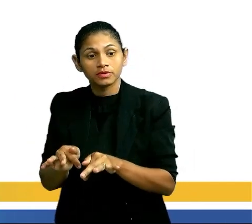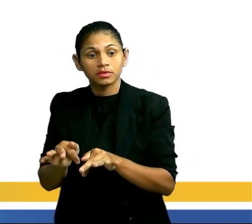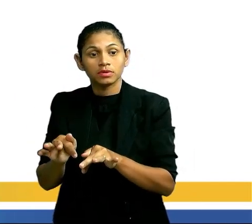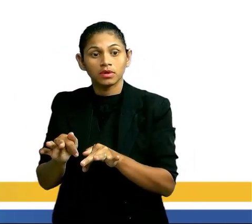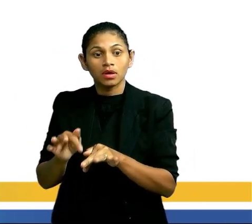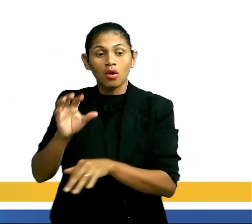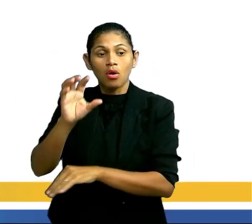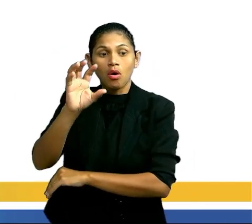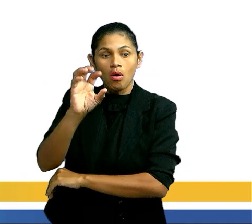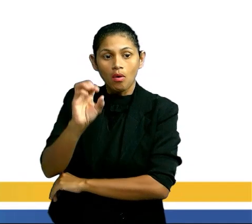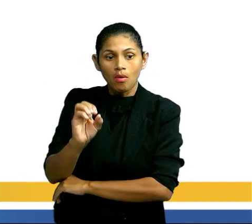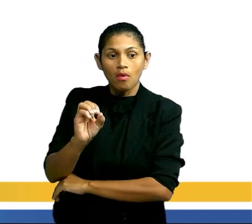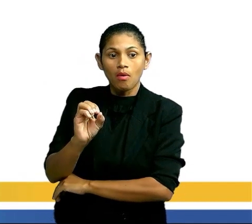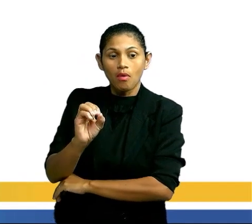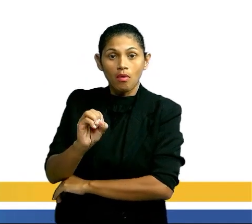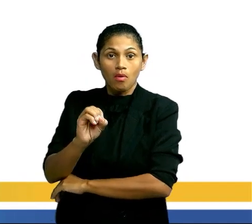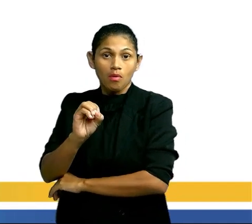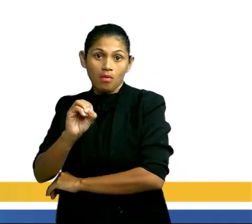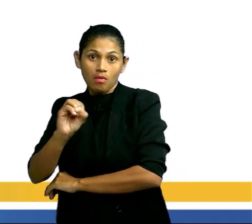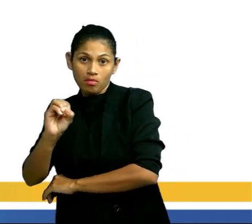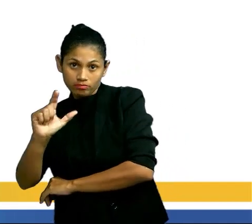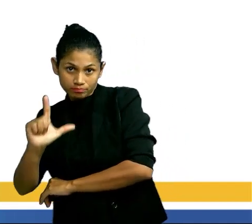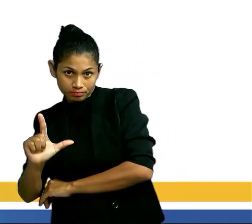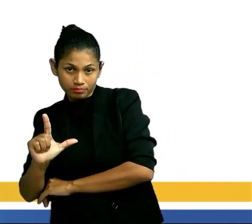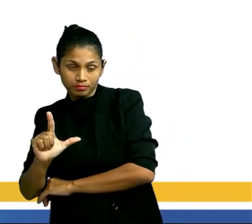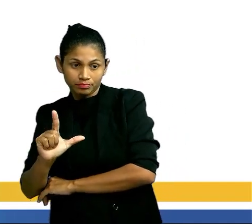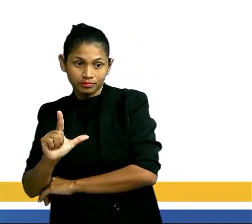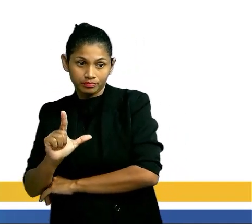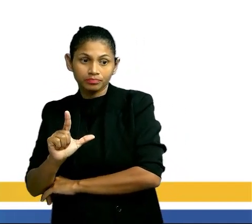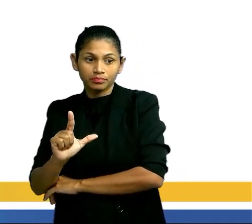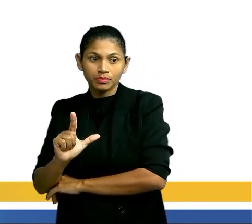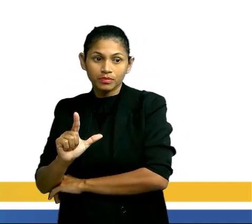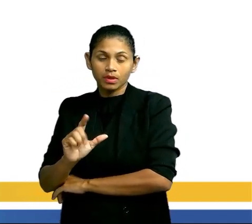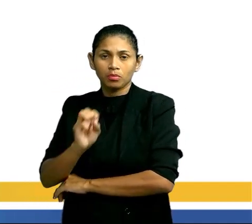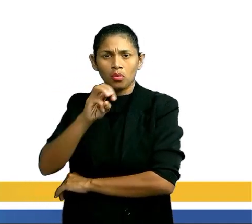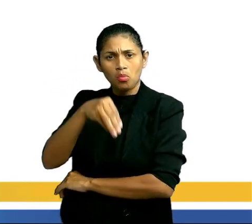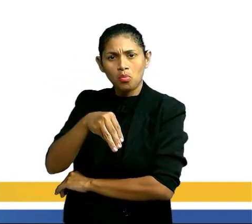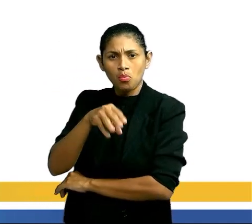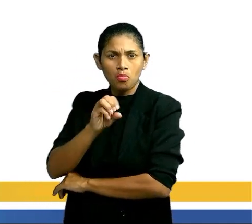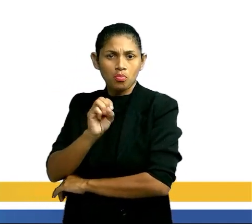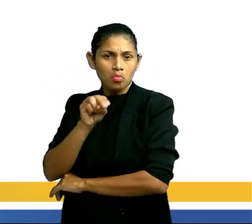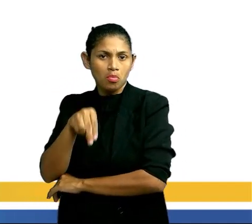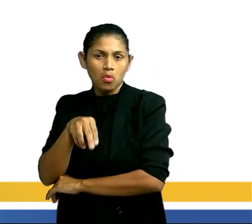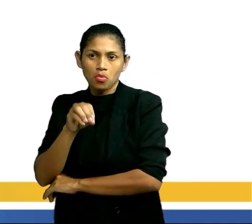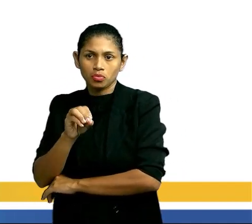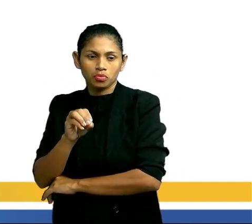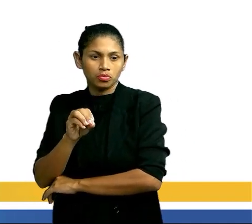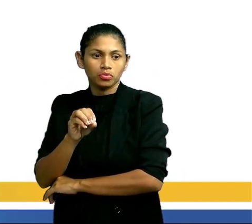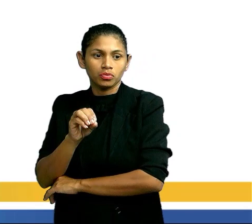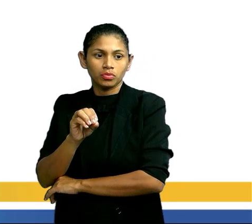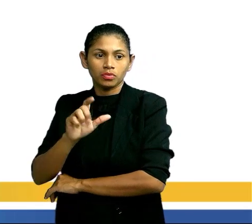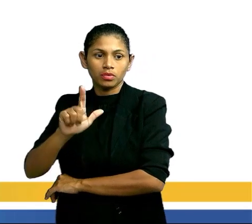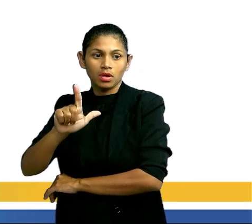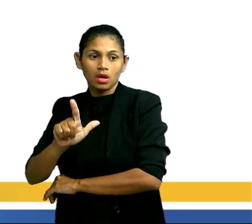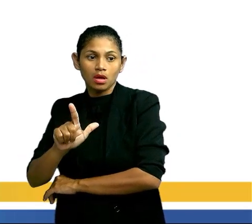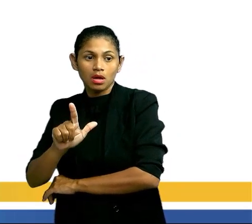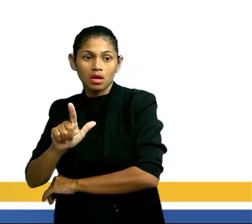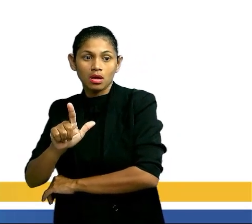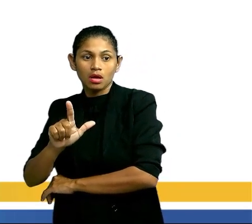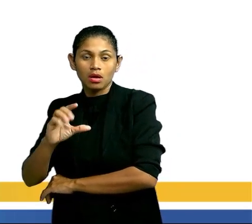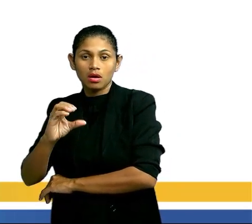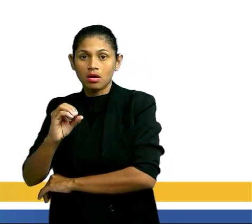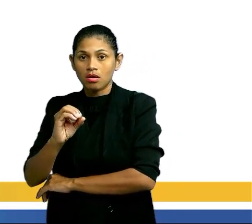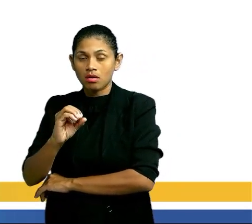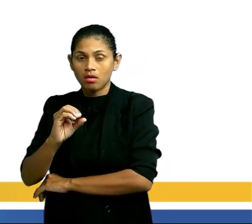estamos acompanhando que eu posso ter um monoálcool, um diálcool, um triálcool, ou se eu tiver mais de 3 hidroxilas, eu posso ter